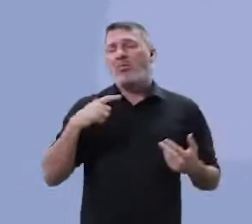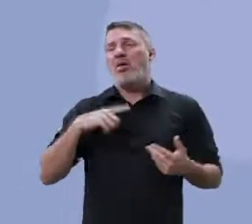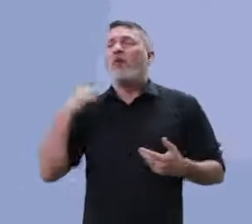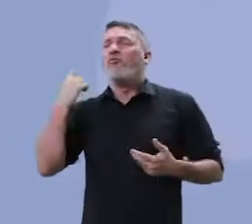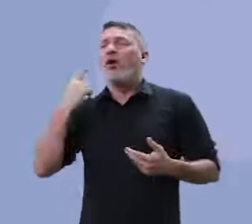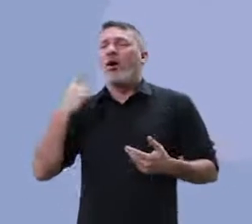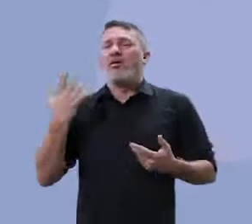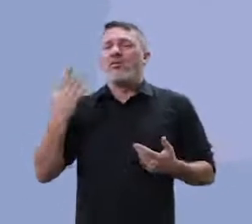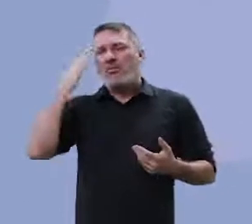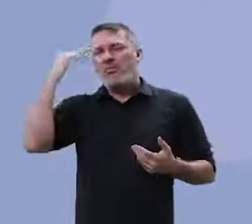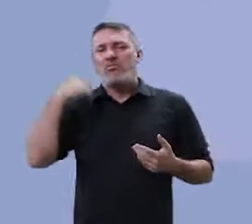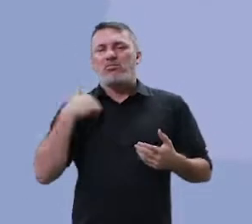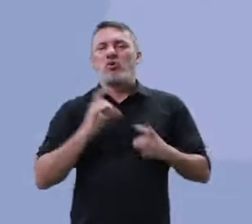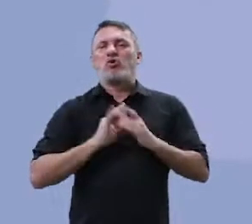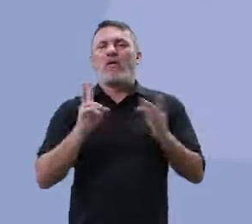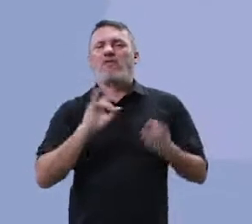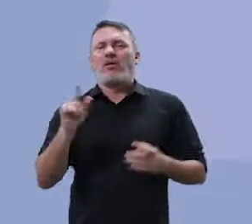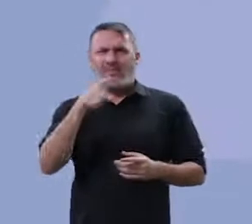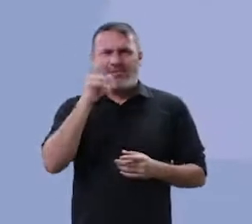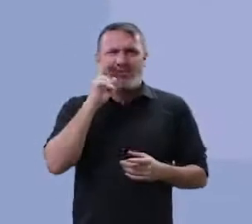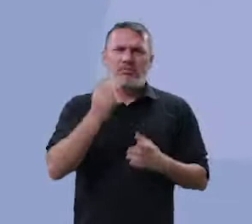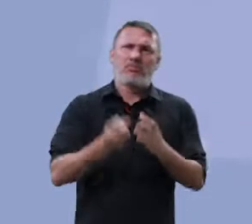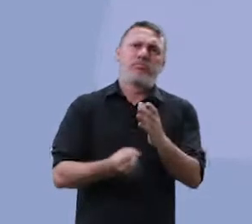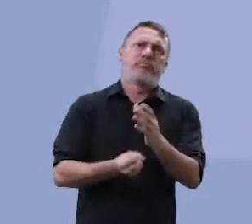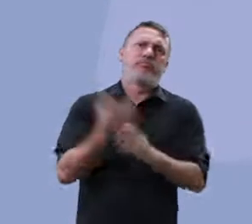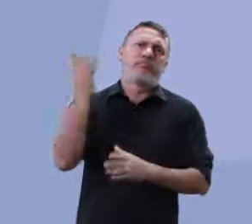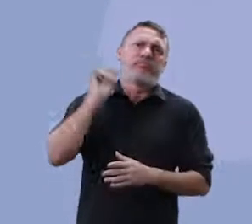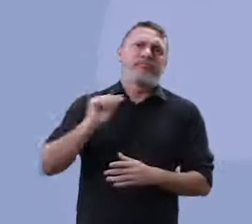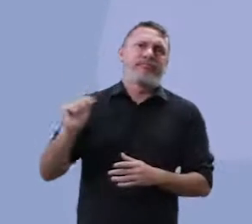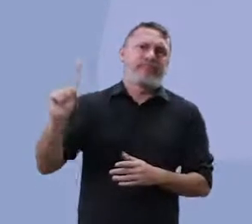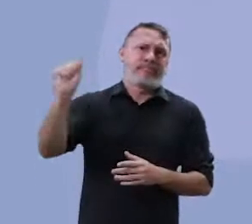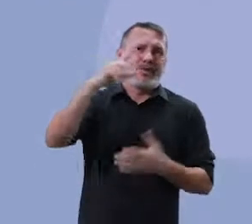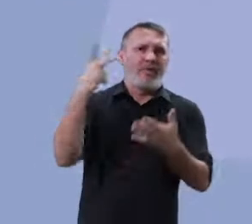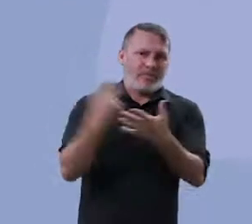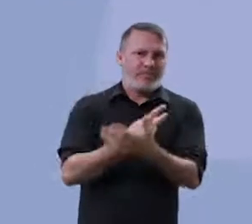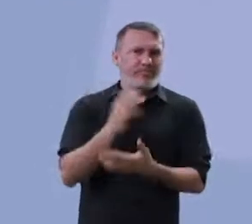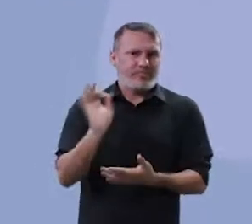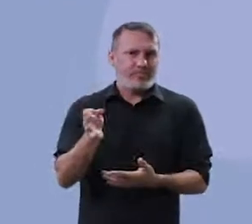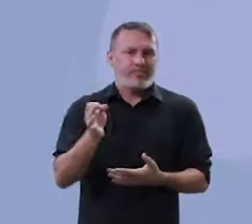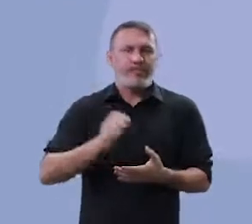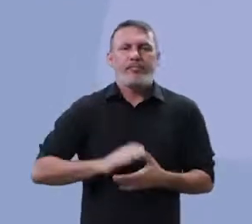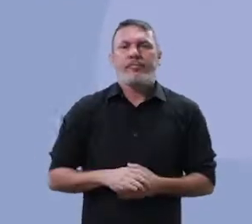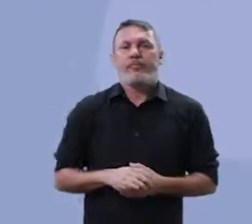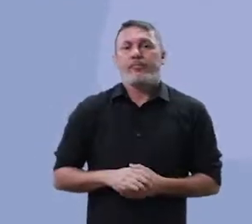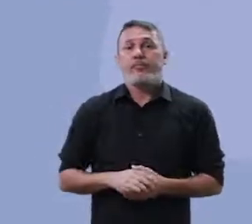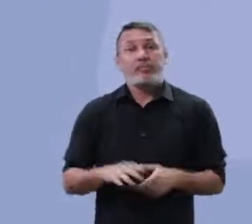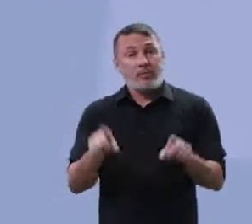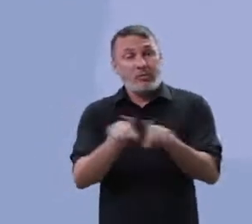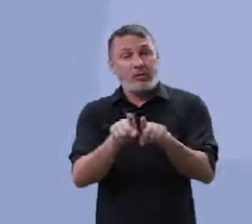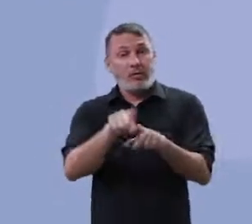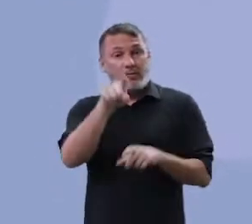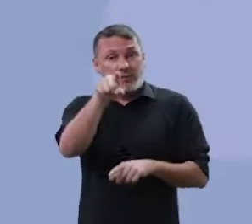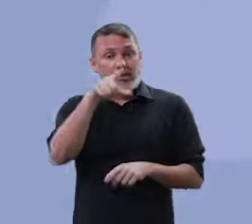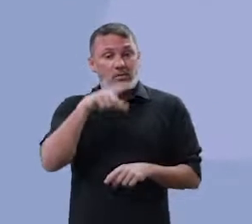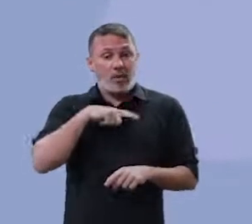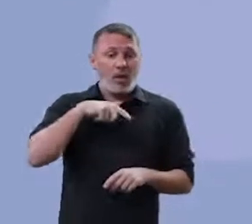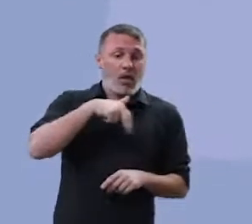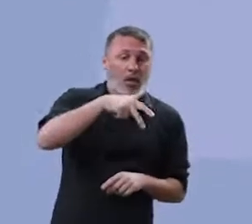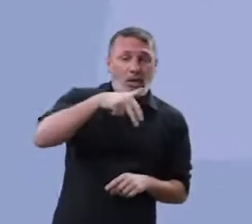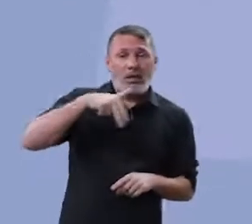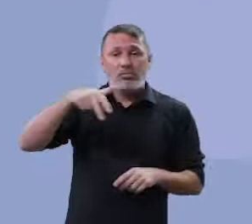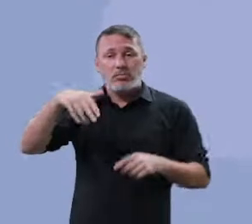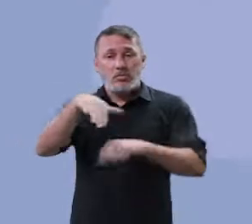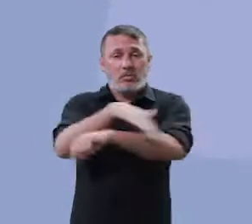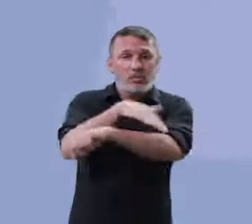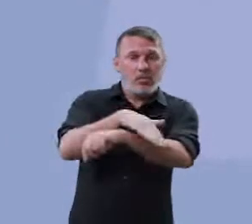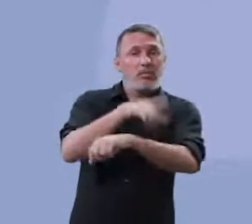bom advogado. Quantos e quantos e quantos casos vocês já viram aí na Rede TV, beleza? E também você,